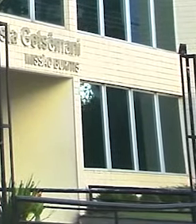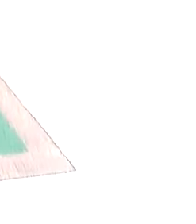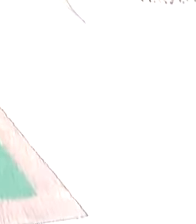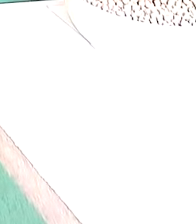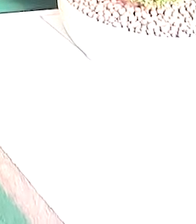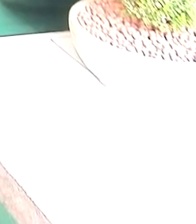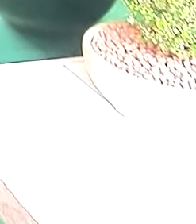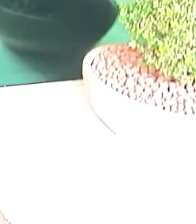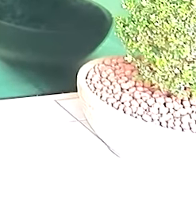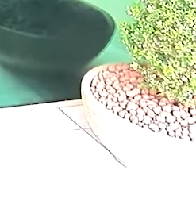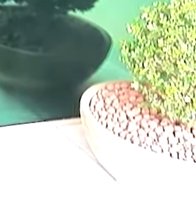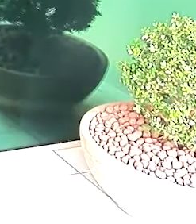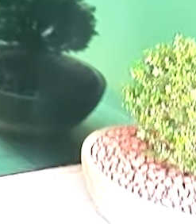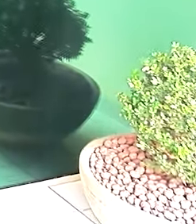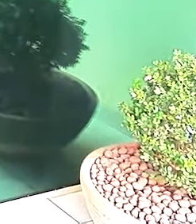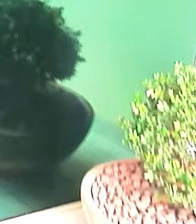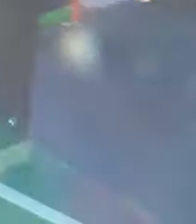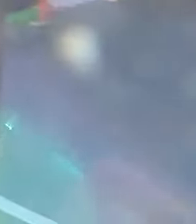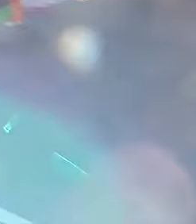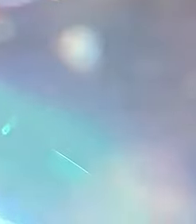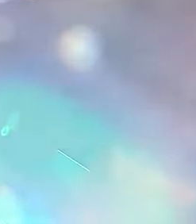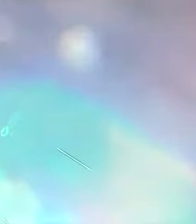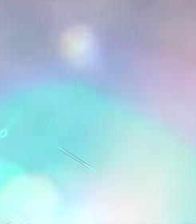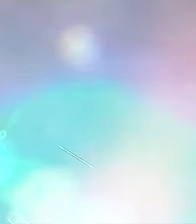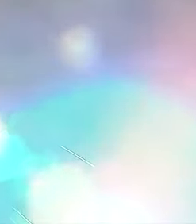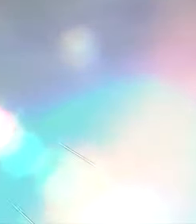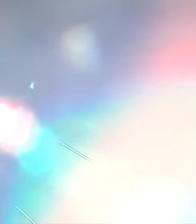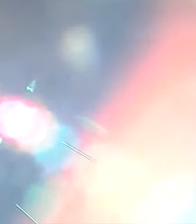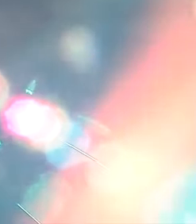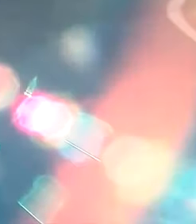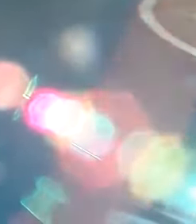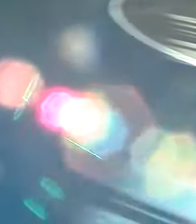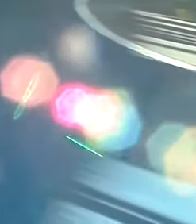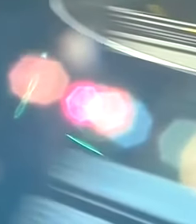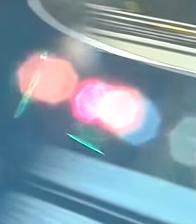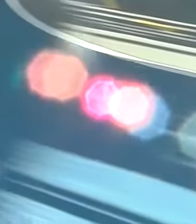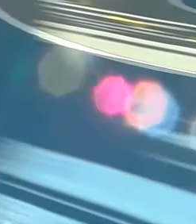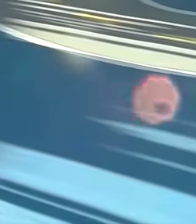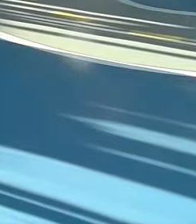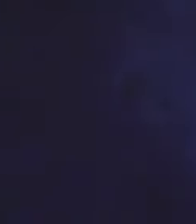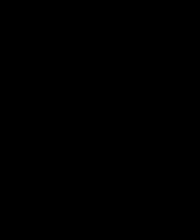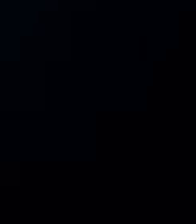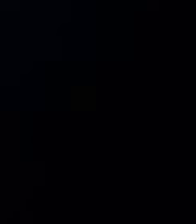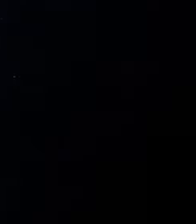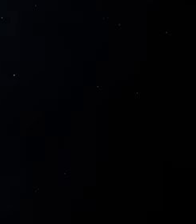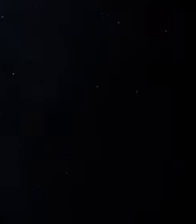Getsemane, Unidade Buritis. Uma escola cristã de verdade.